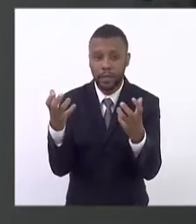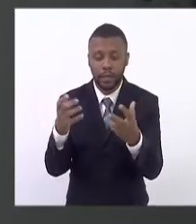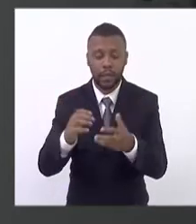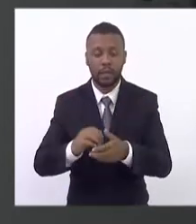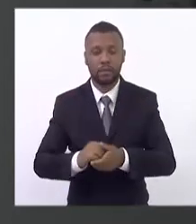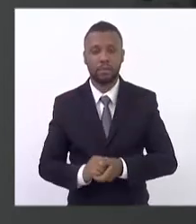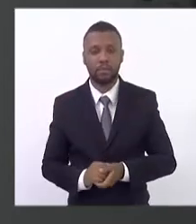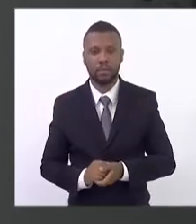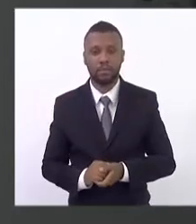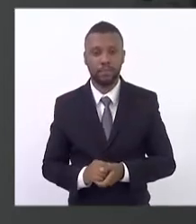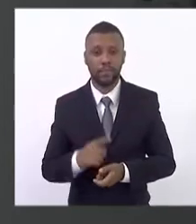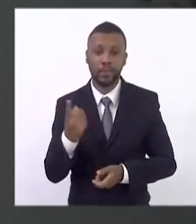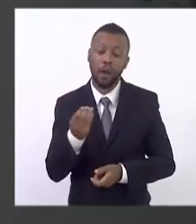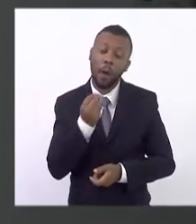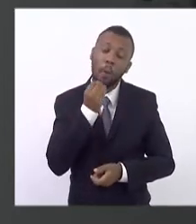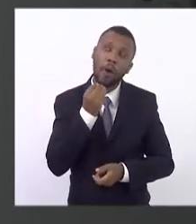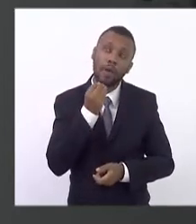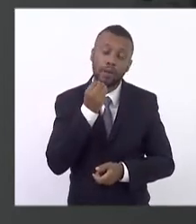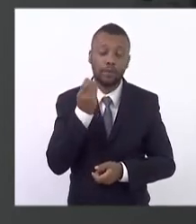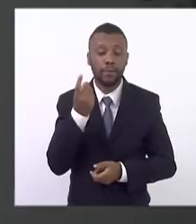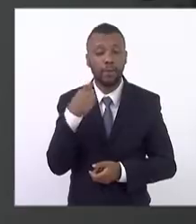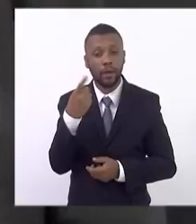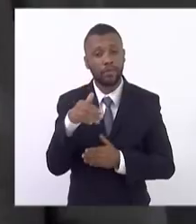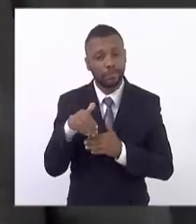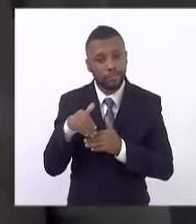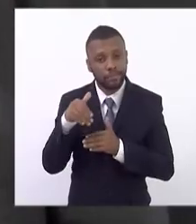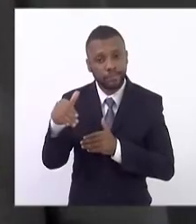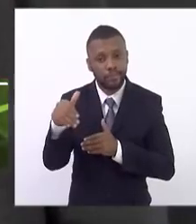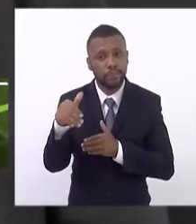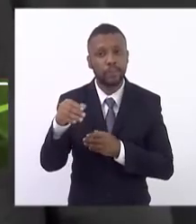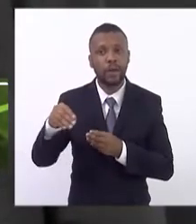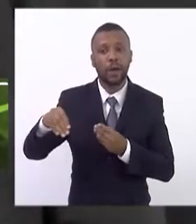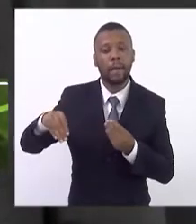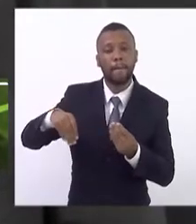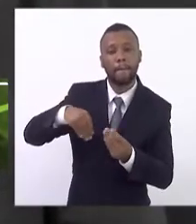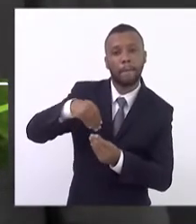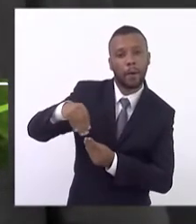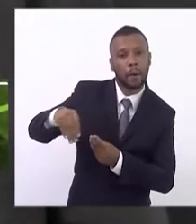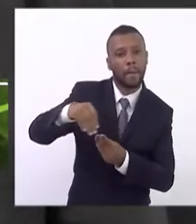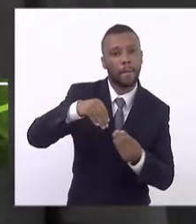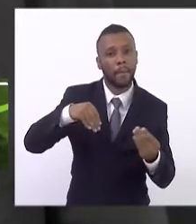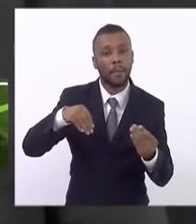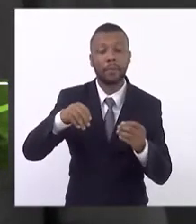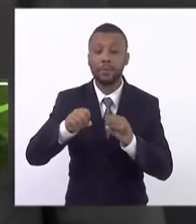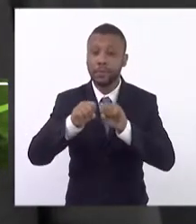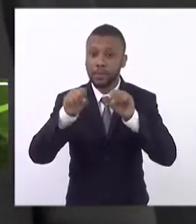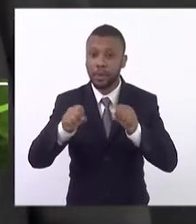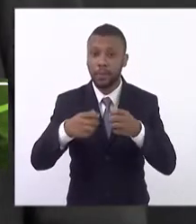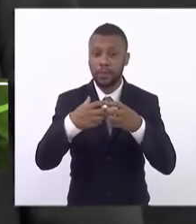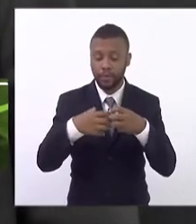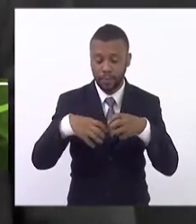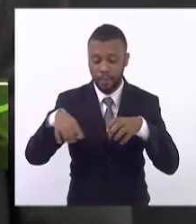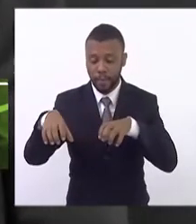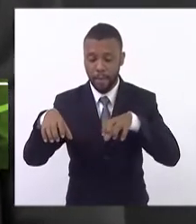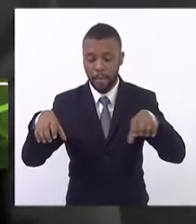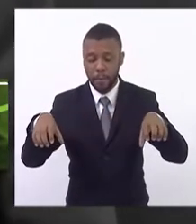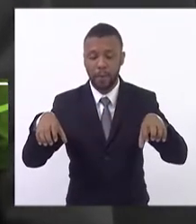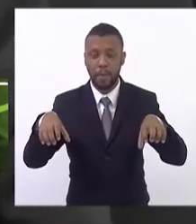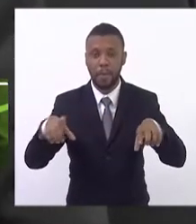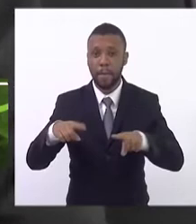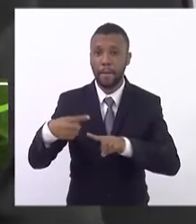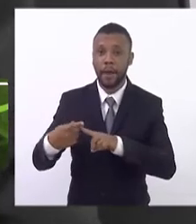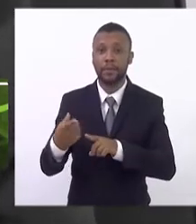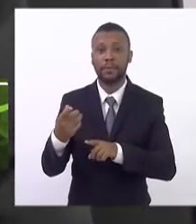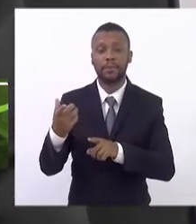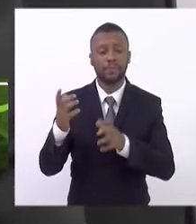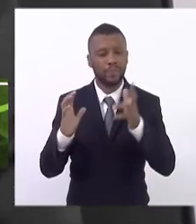nós vamos ter, possivelmente, daqui para frente, um mix de sistema separador absoluto com tempo seco.